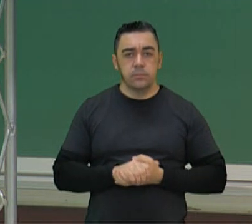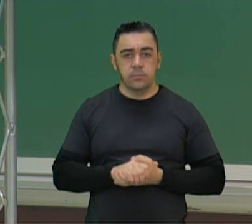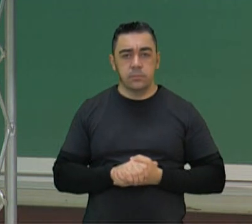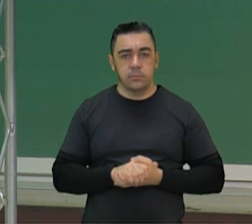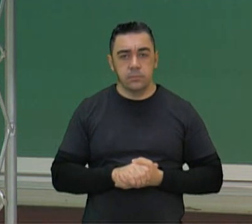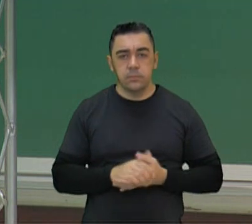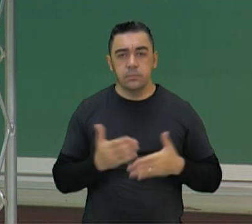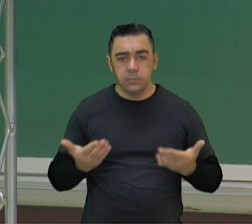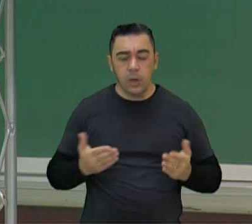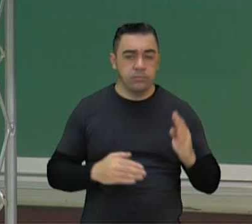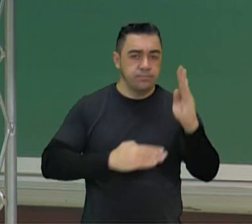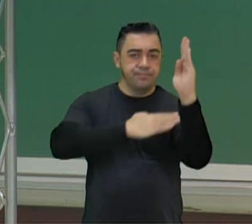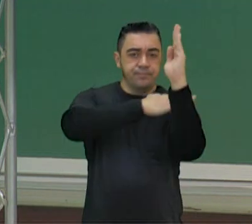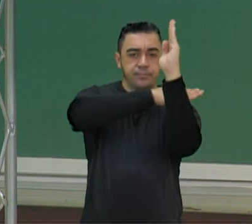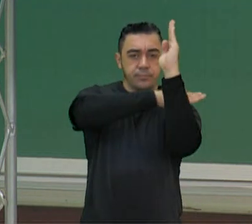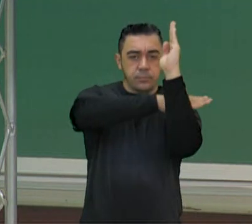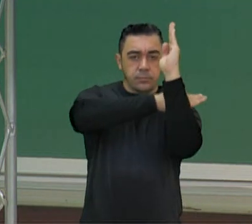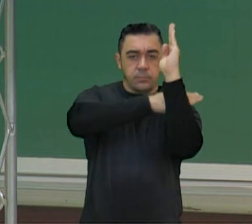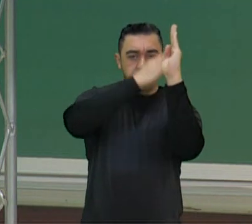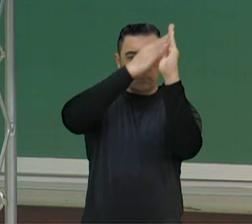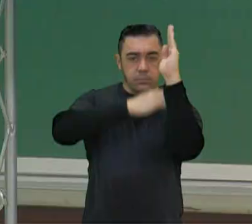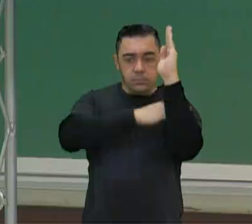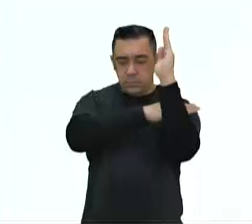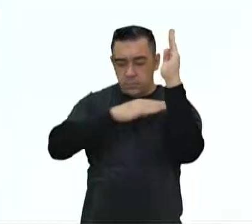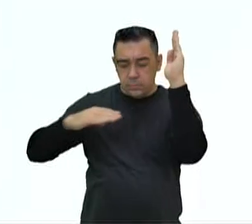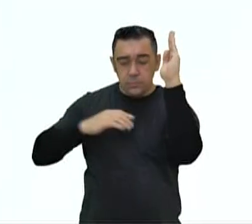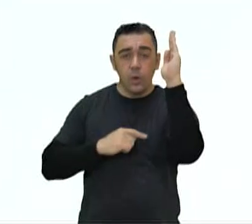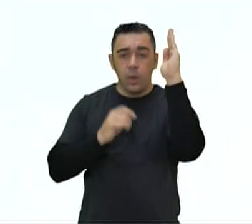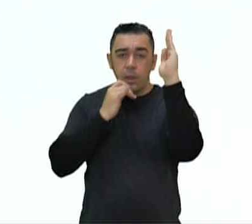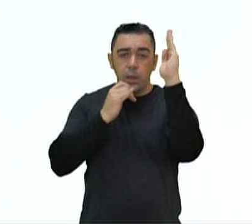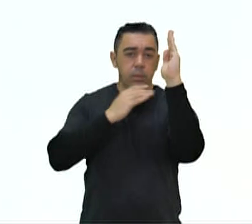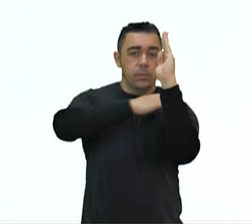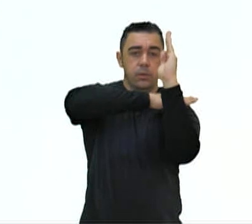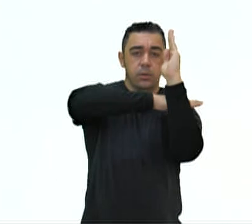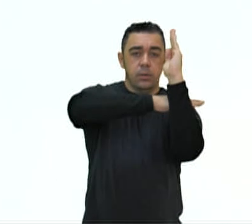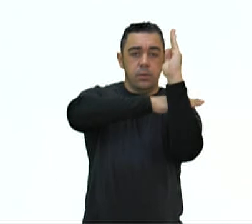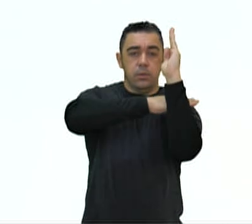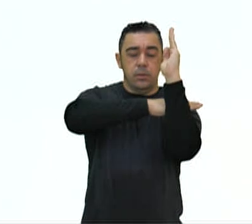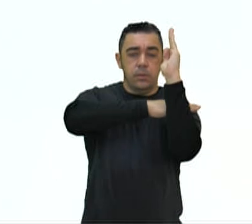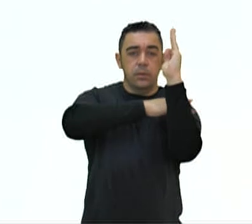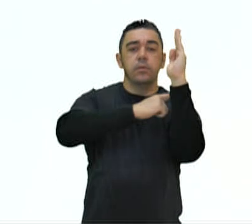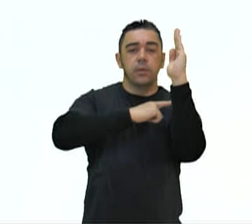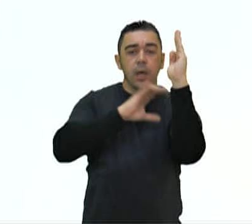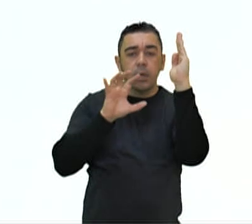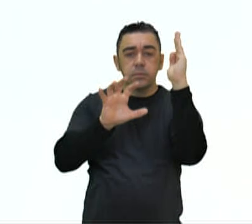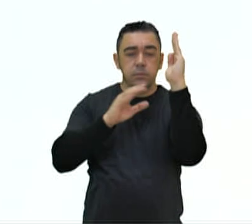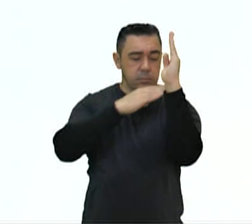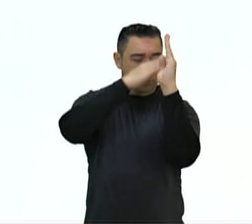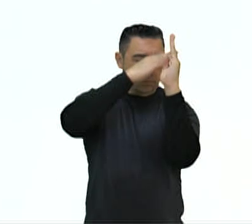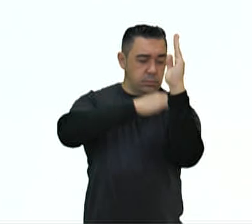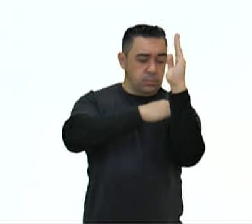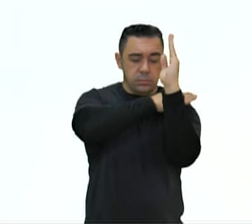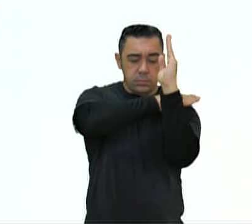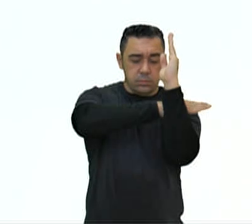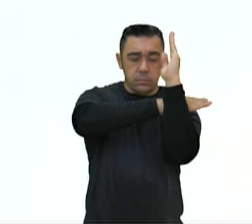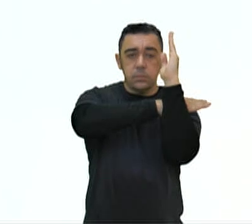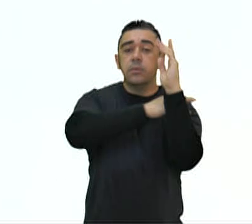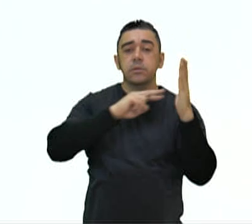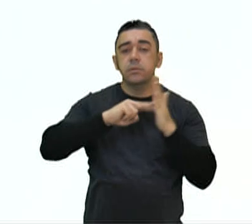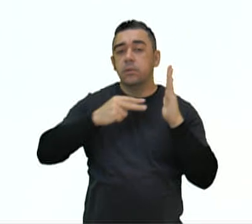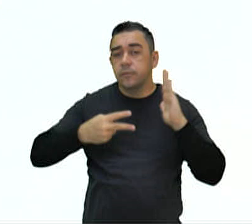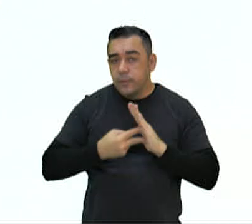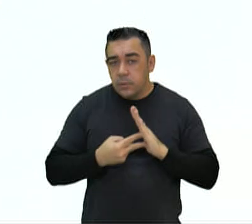O sistema cartesiano, no plano cartesiano, os eixos são perpendiculares entre si, ou